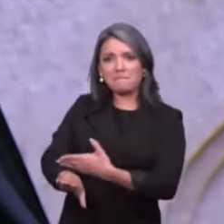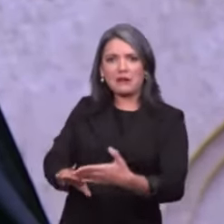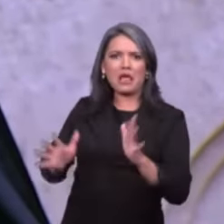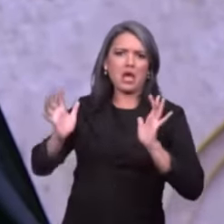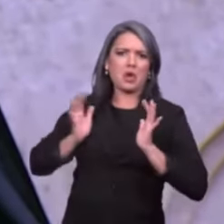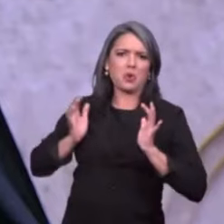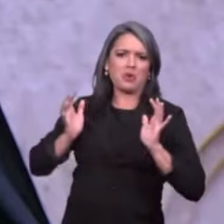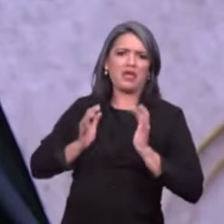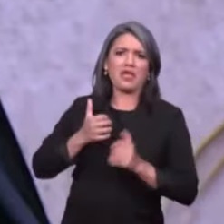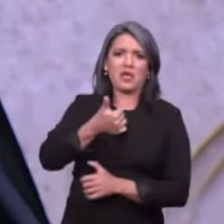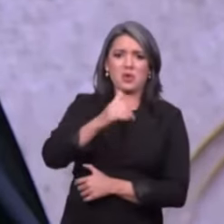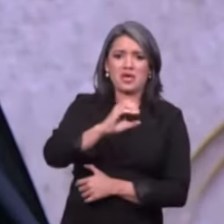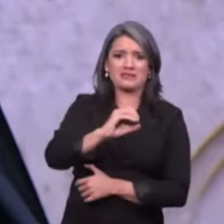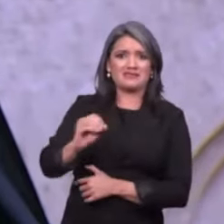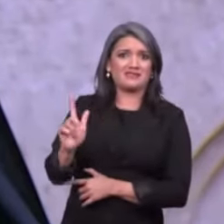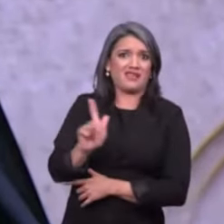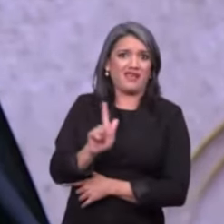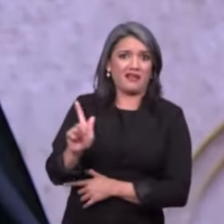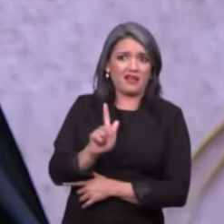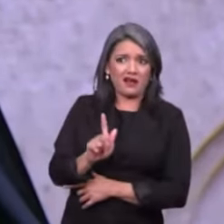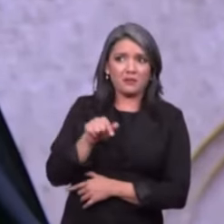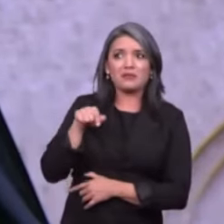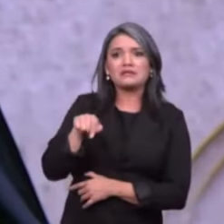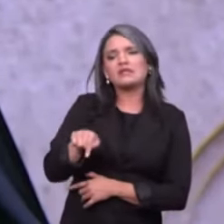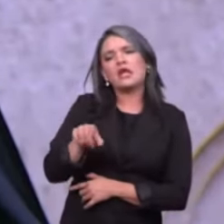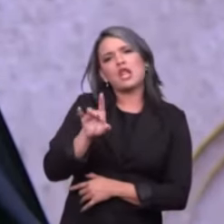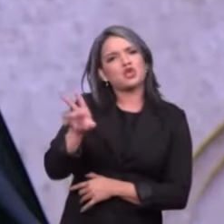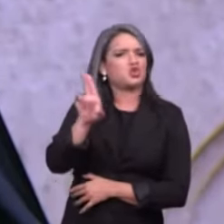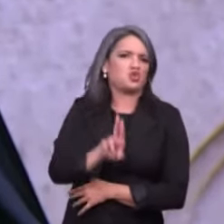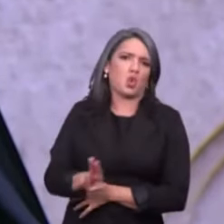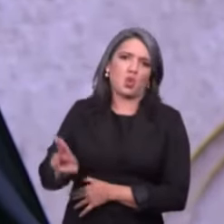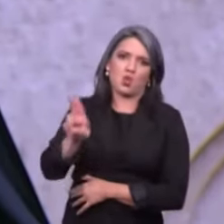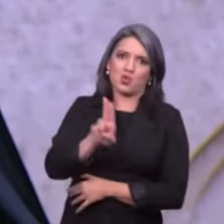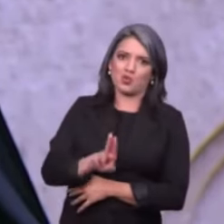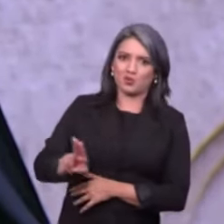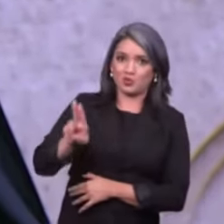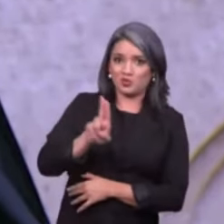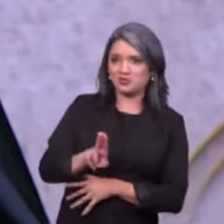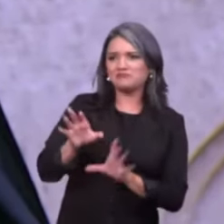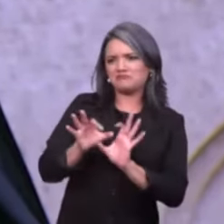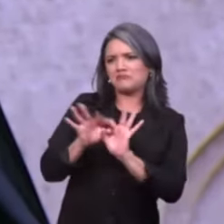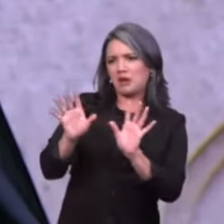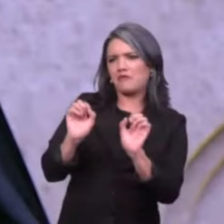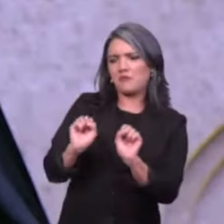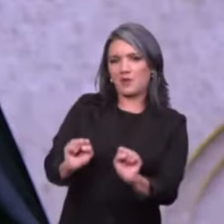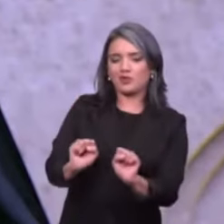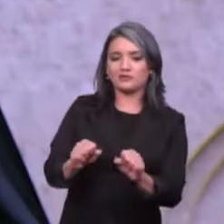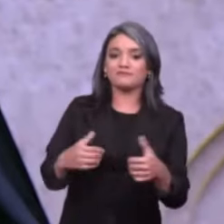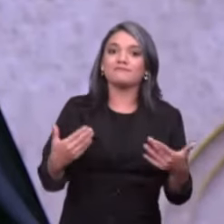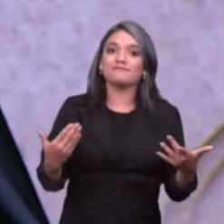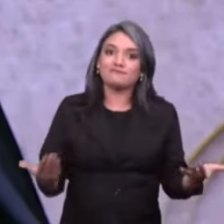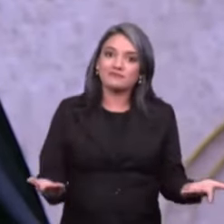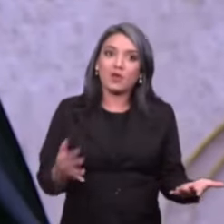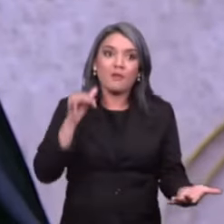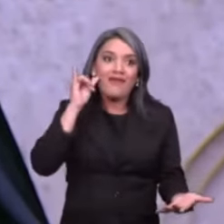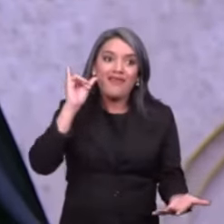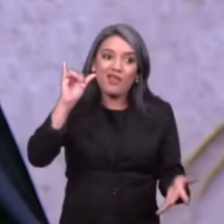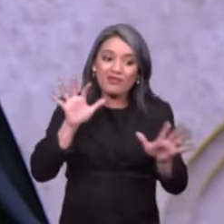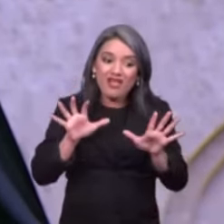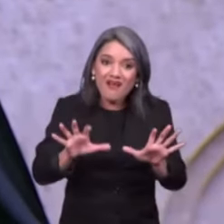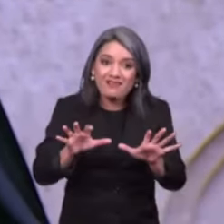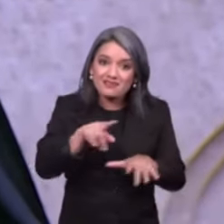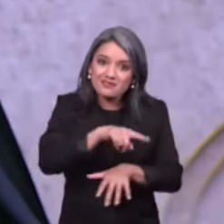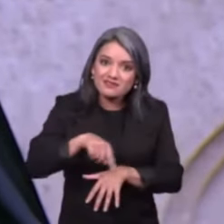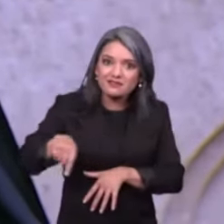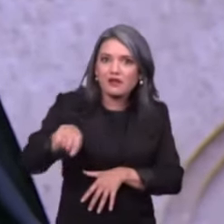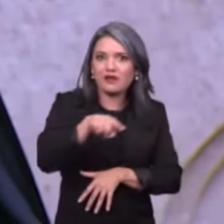100 gramas da droga, será considerado usuário e liberado. Portanto, o que está em jogo aqui é